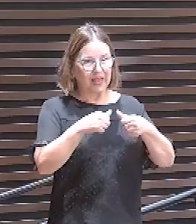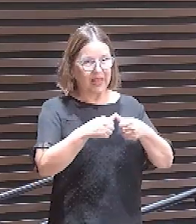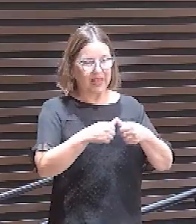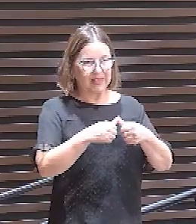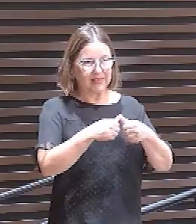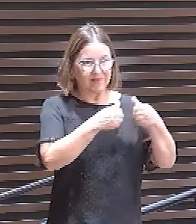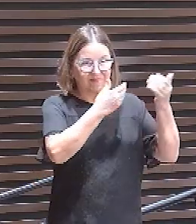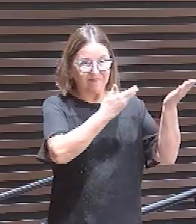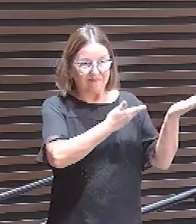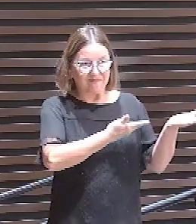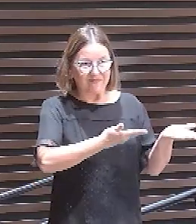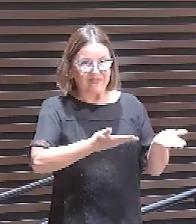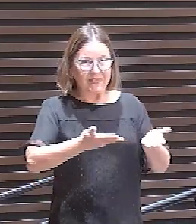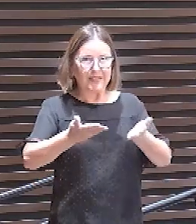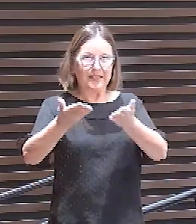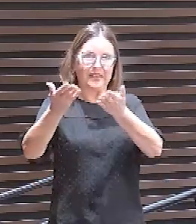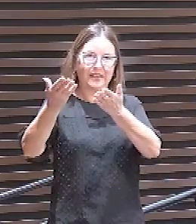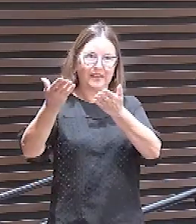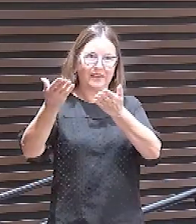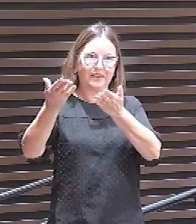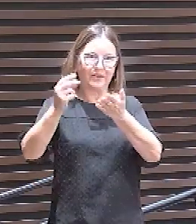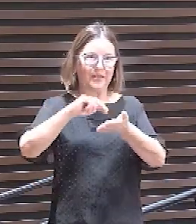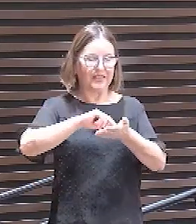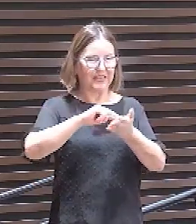trasladação aponta,